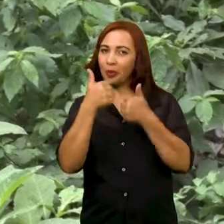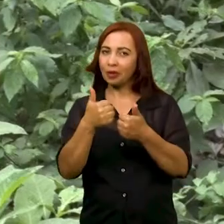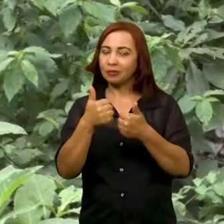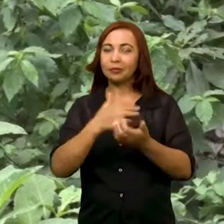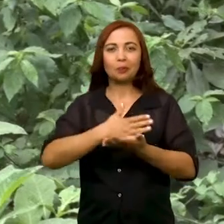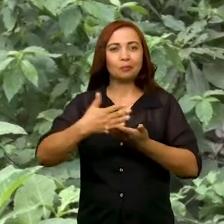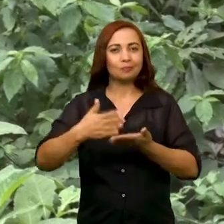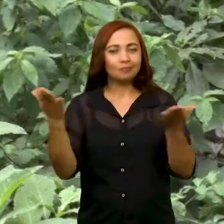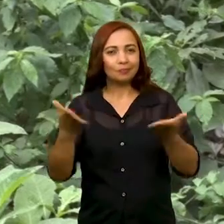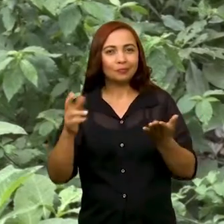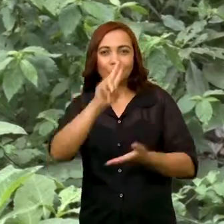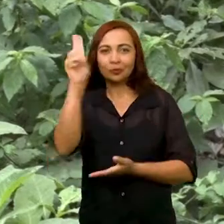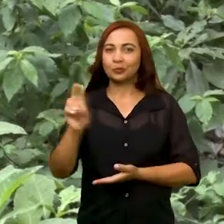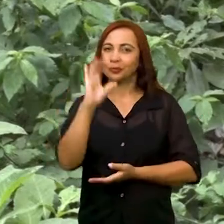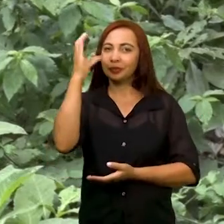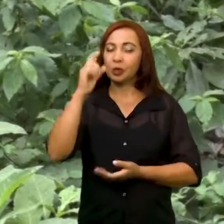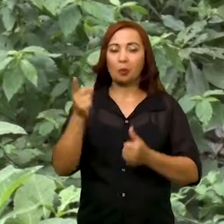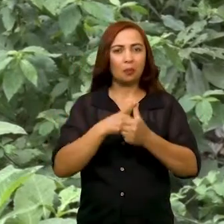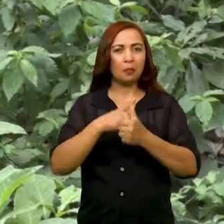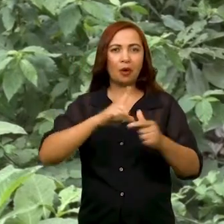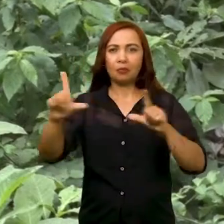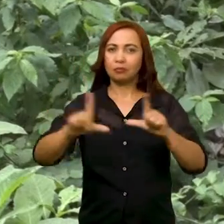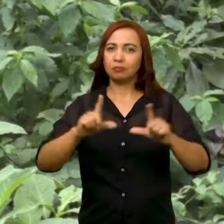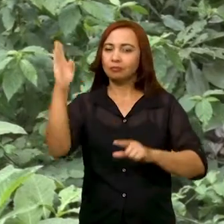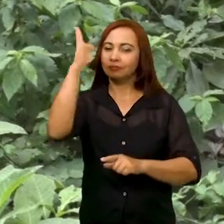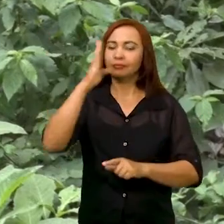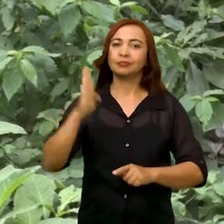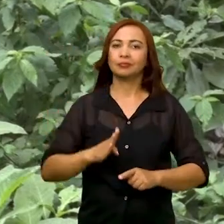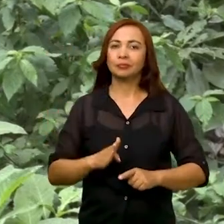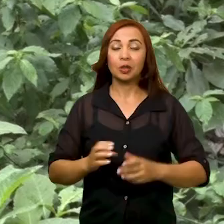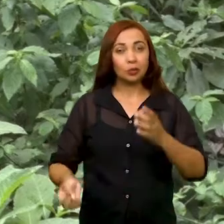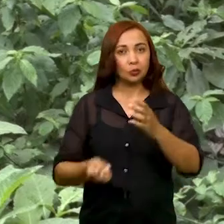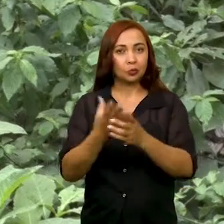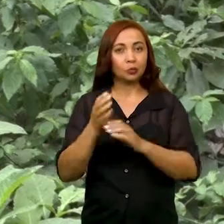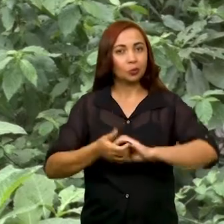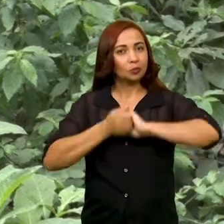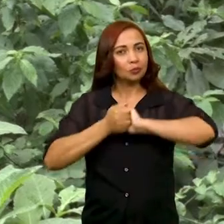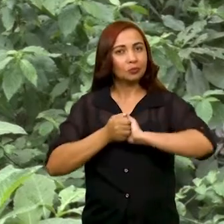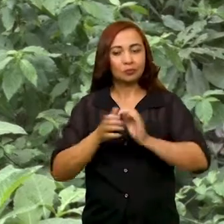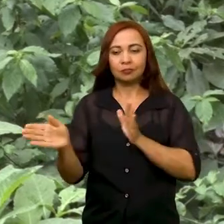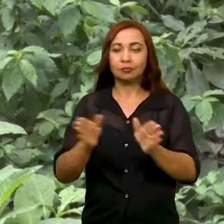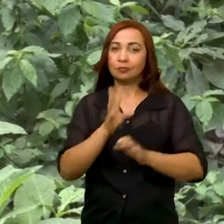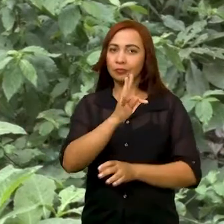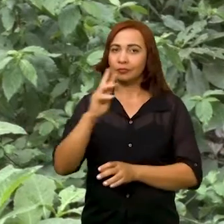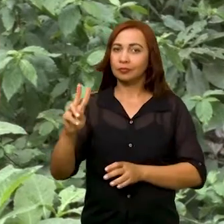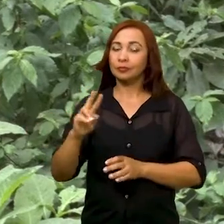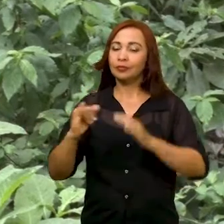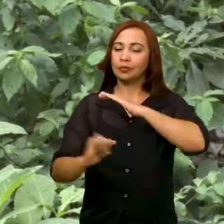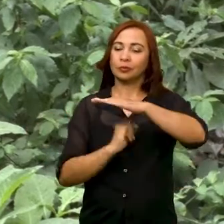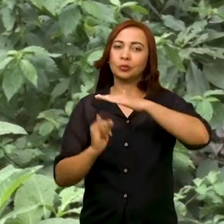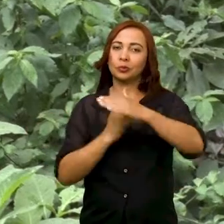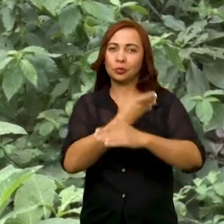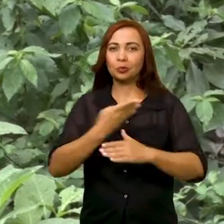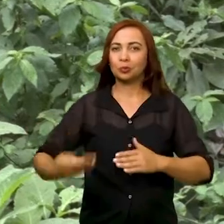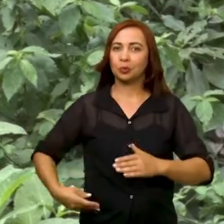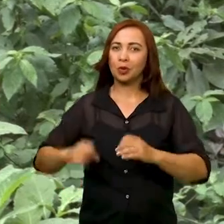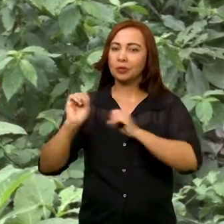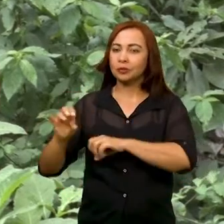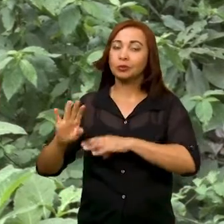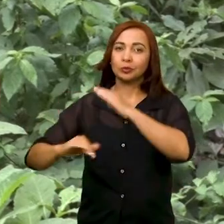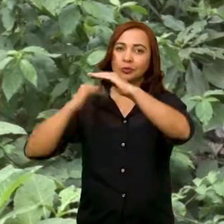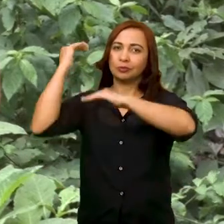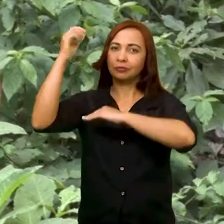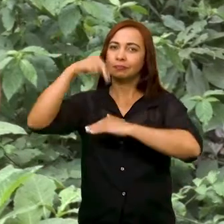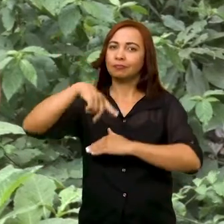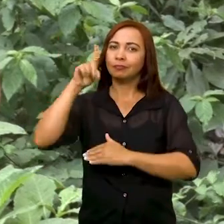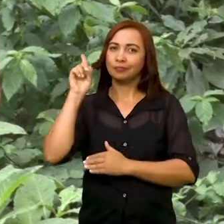Olá, tudo bem? Está no ar o Univerciência, o primeiro programa brasileiro fruto de uma parceria entre TVs e instituições públicas de